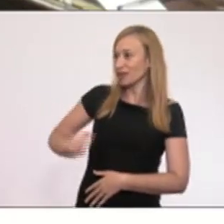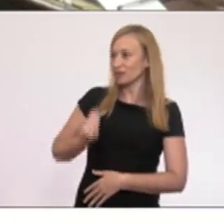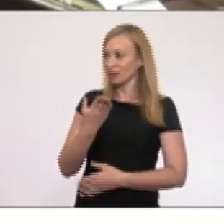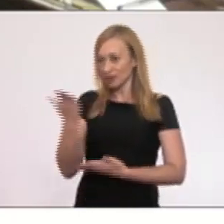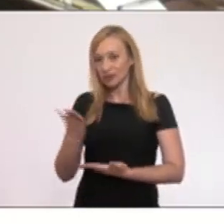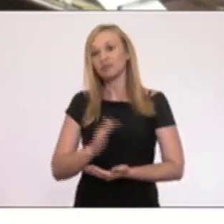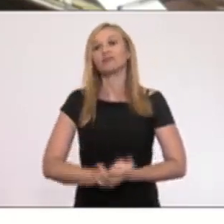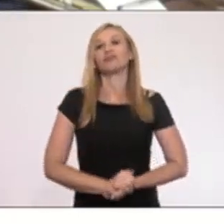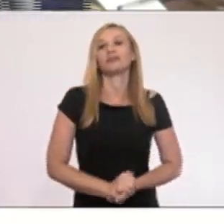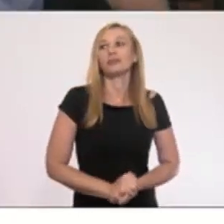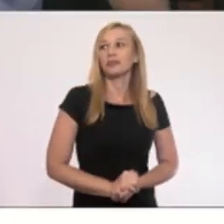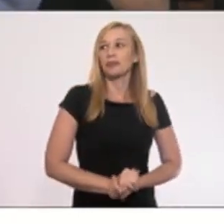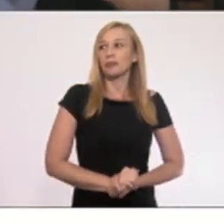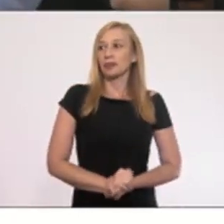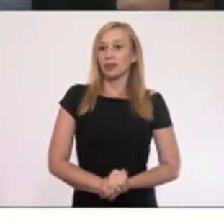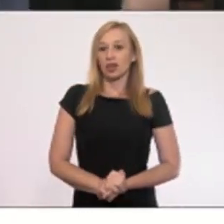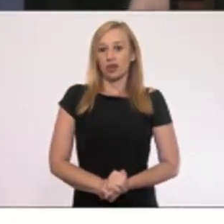presença.